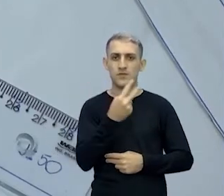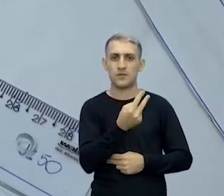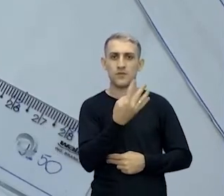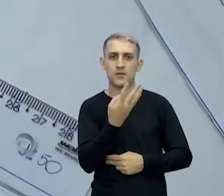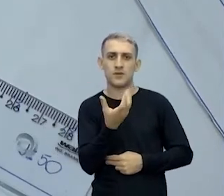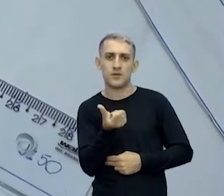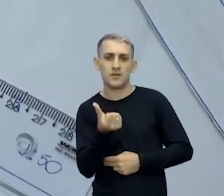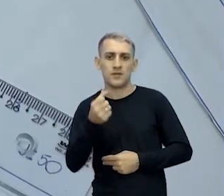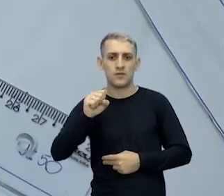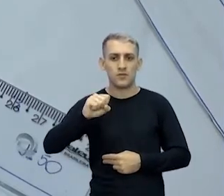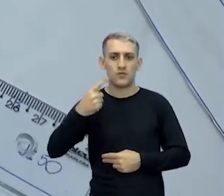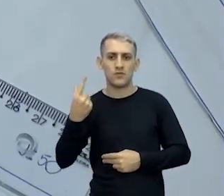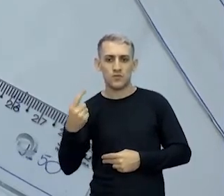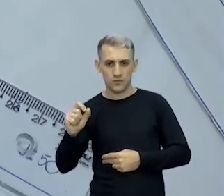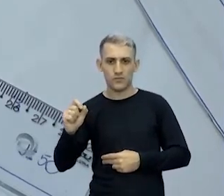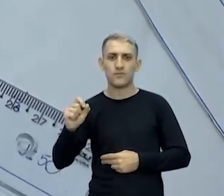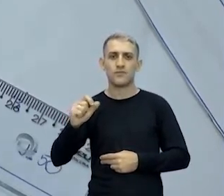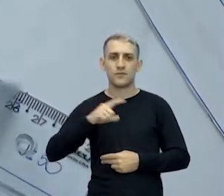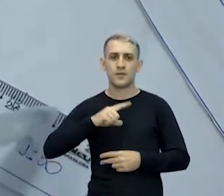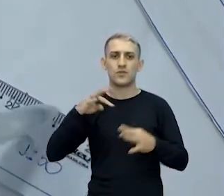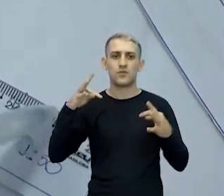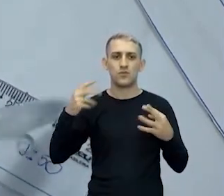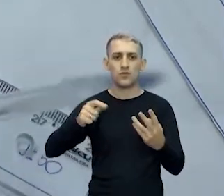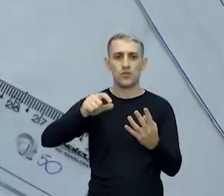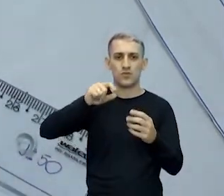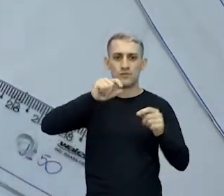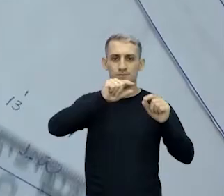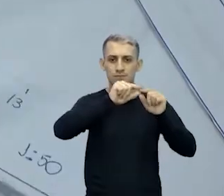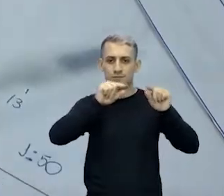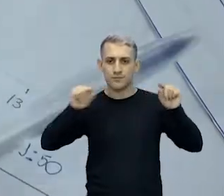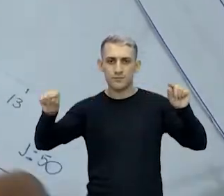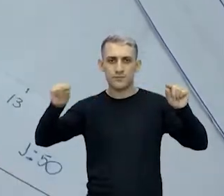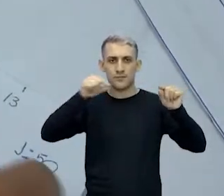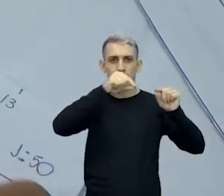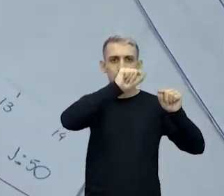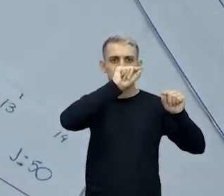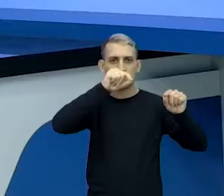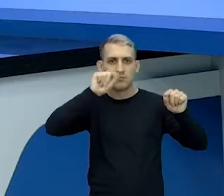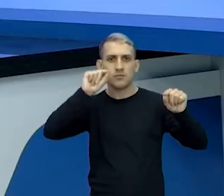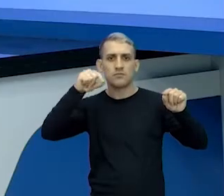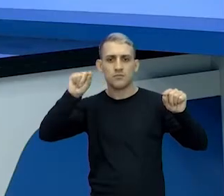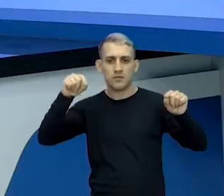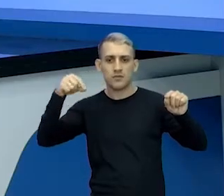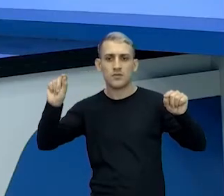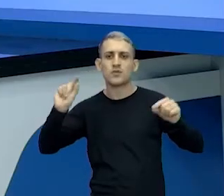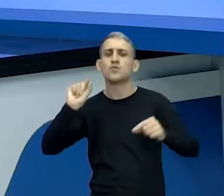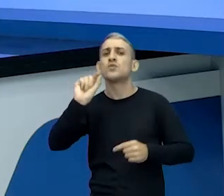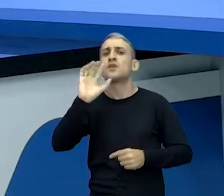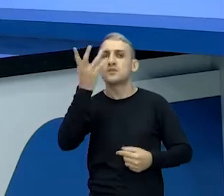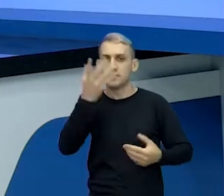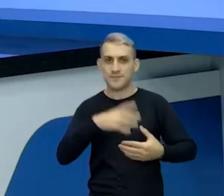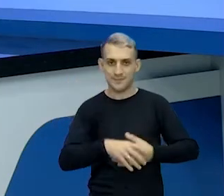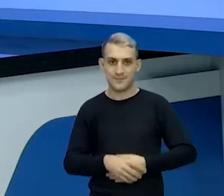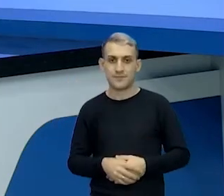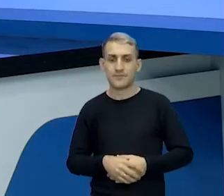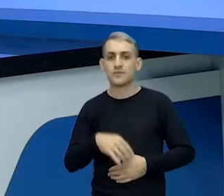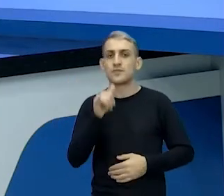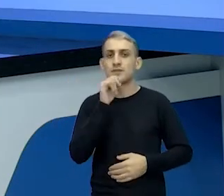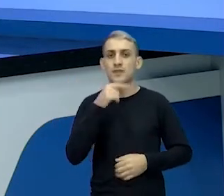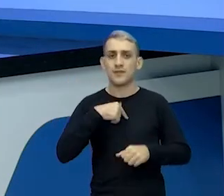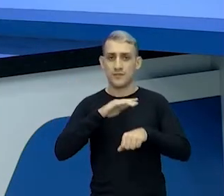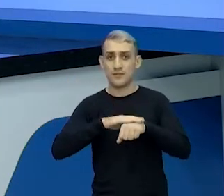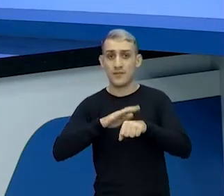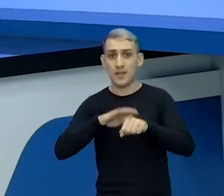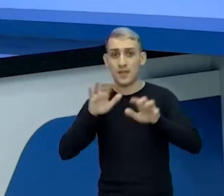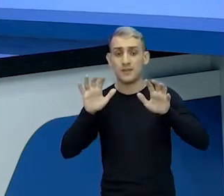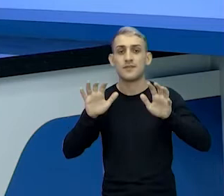8, o 10, tá vendo? Tá tudo marcado aqui. Tá? Então, o que acontece? Quando eu fiz isso